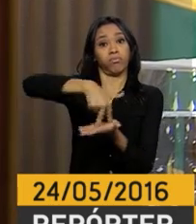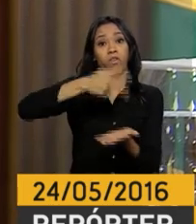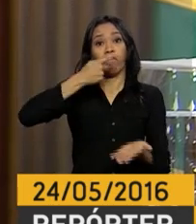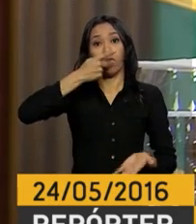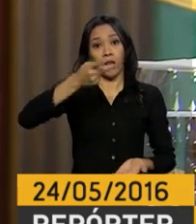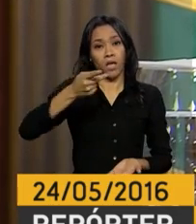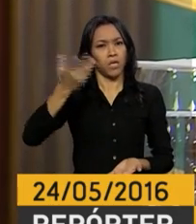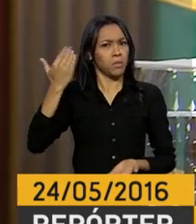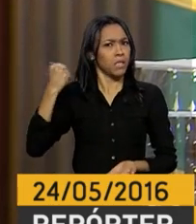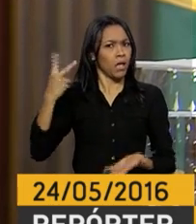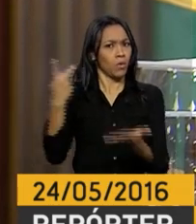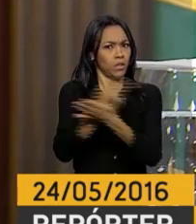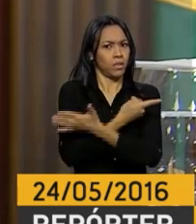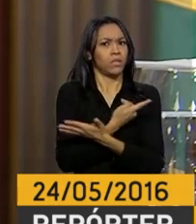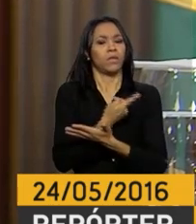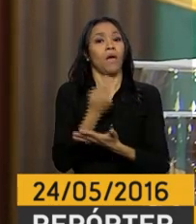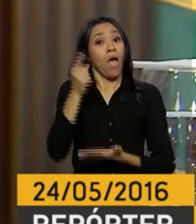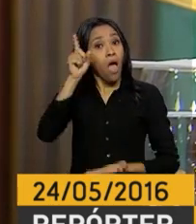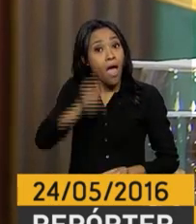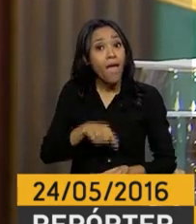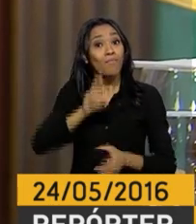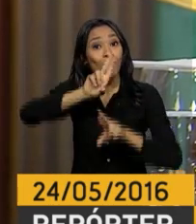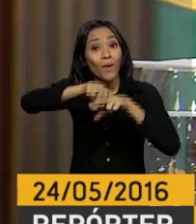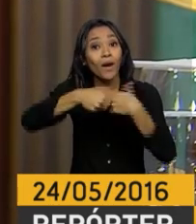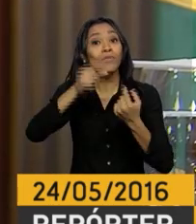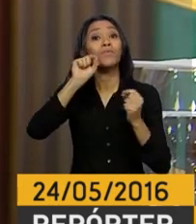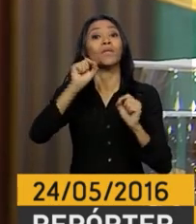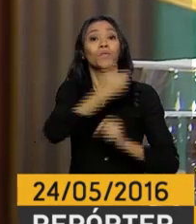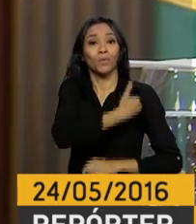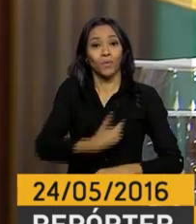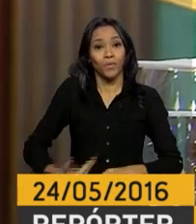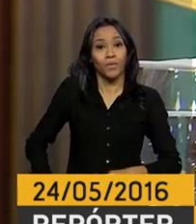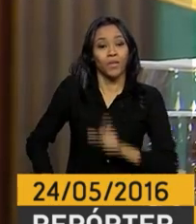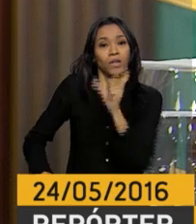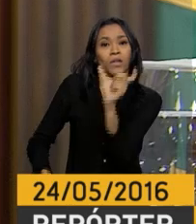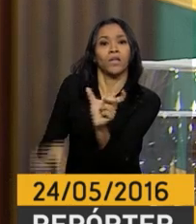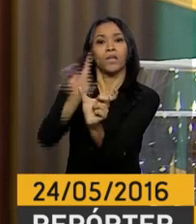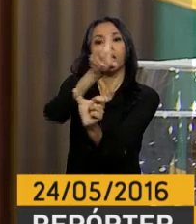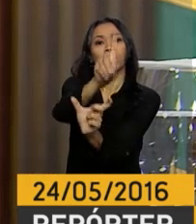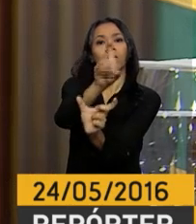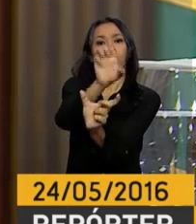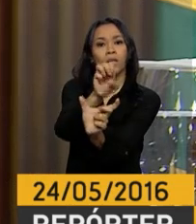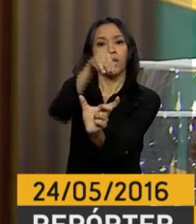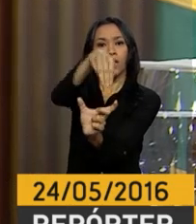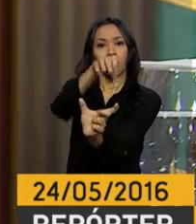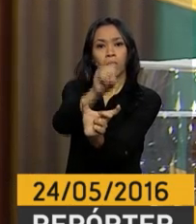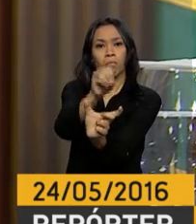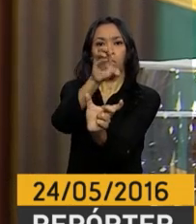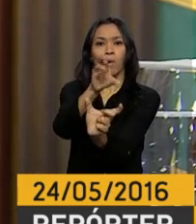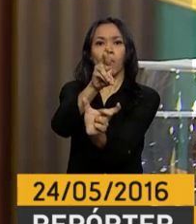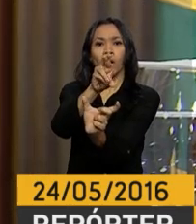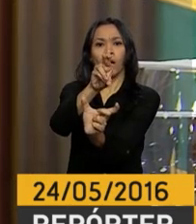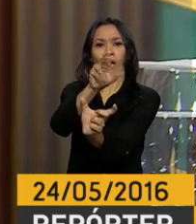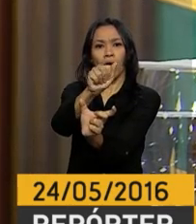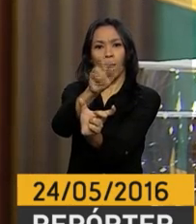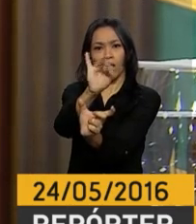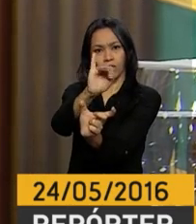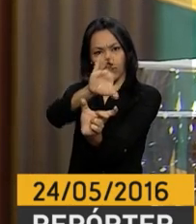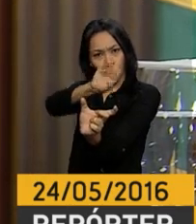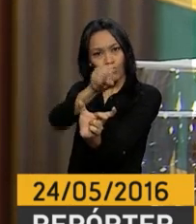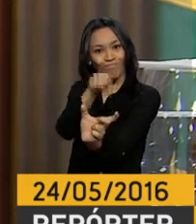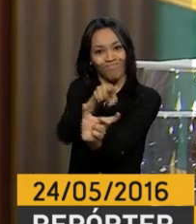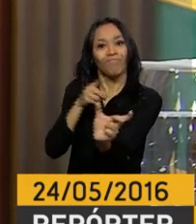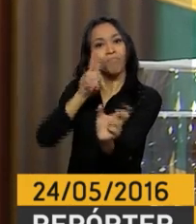naquela ocasião, que isto era fruto da democracia. As pessoas estavam em busca daquilo que nós rotulamos de democracia